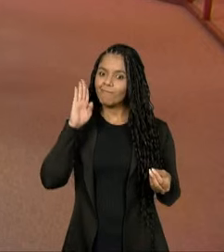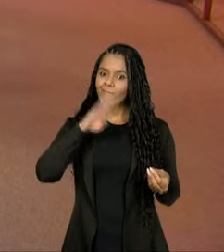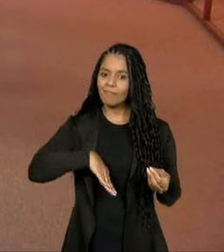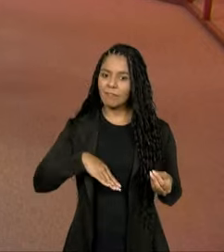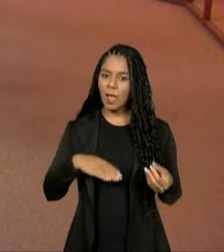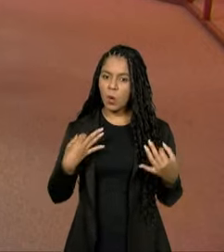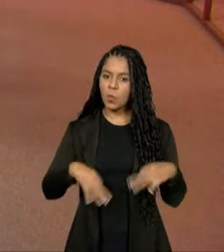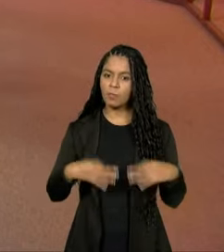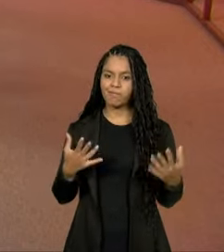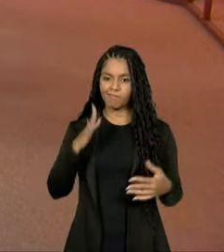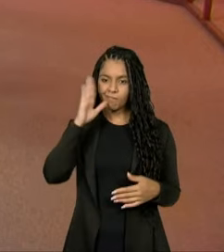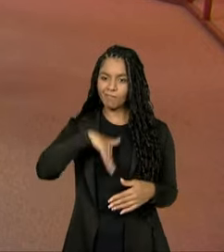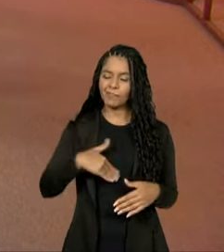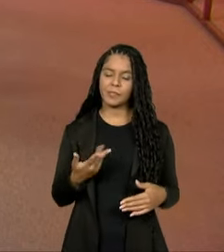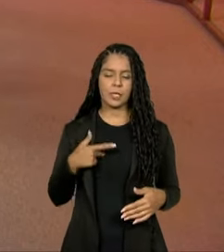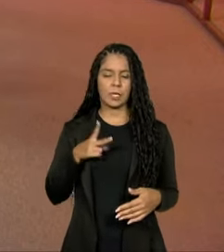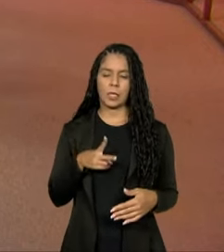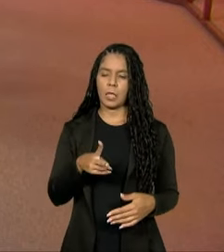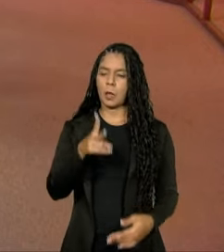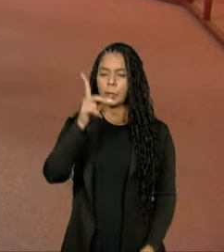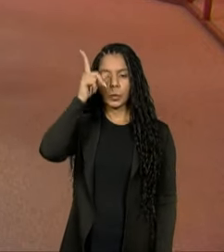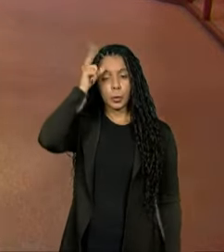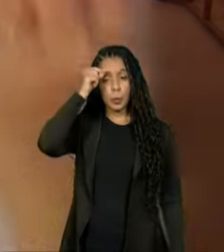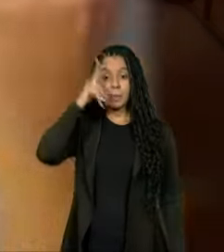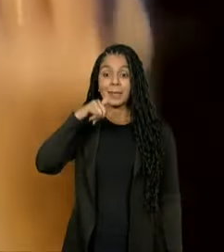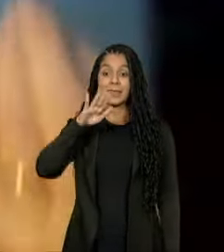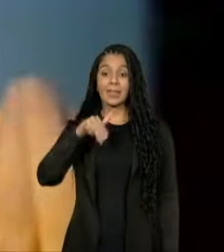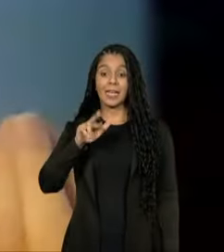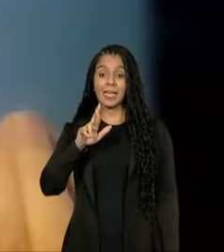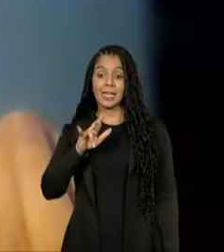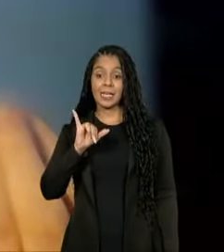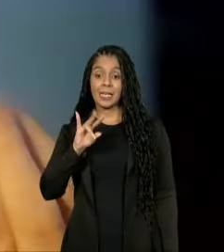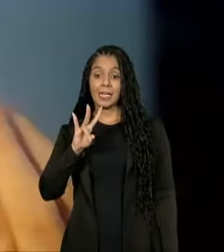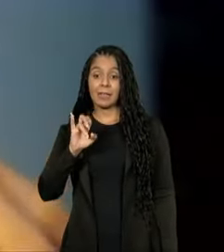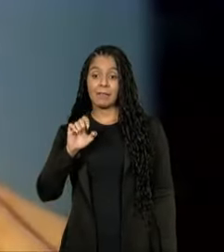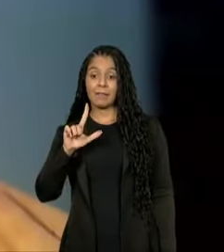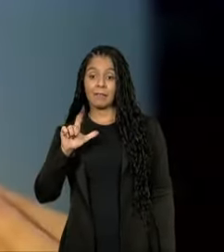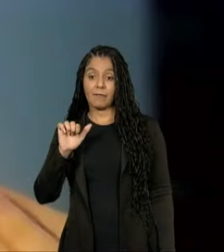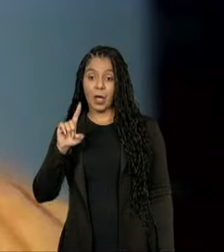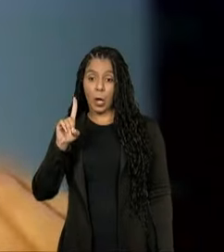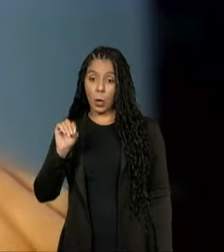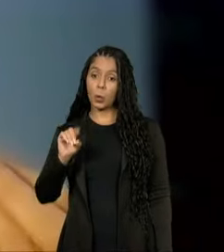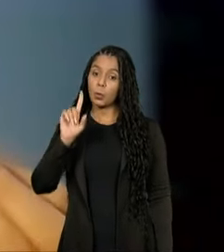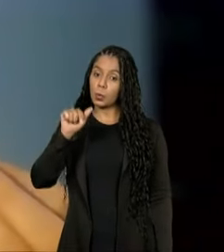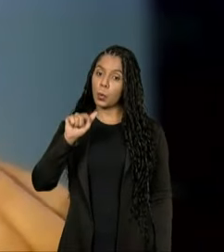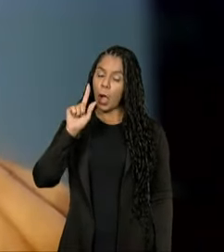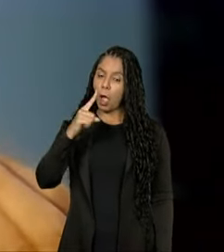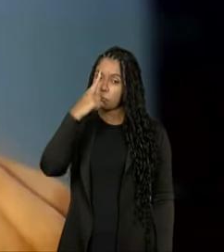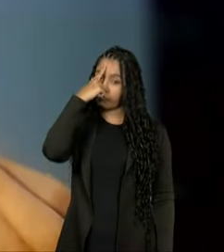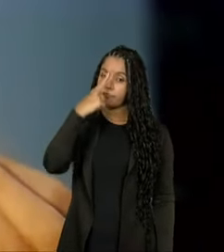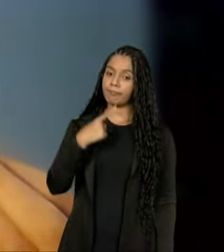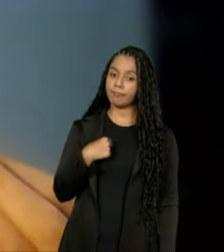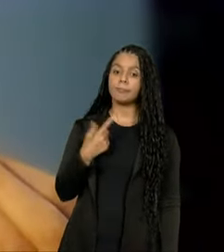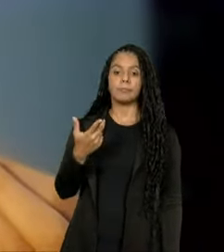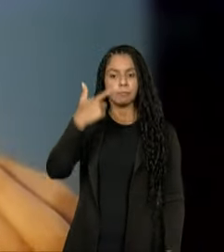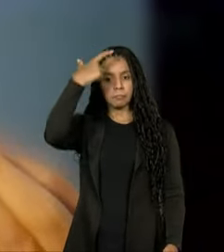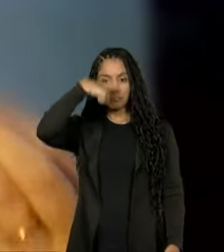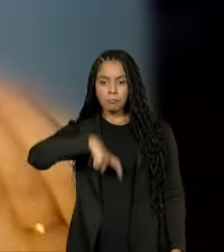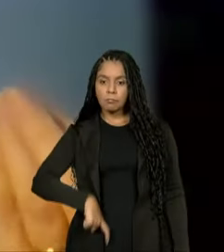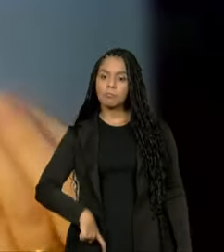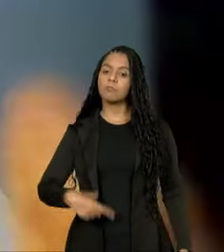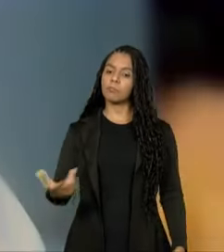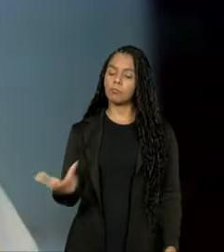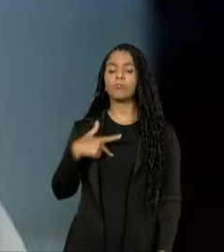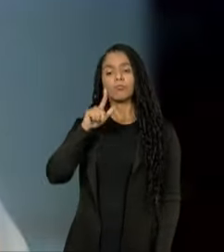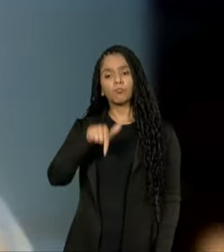Maquiavélico, né? Então, assim, eu sempre soube quem é o Rivaldo. O Rivaldo era essa figura, tida como uma figura